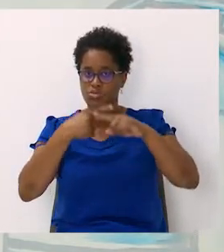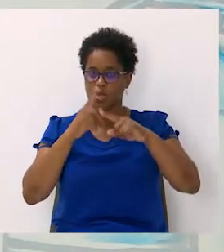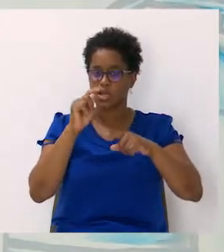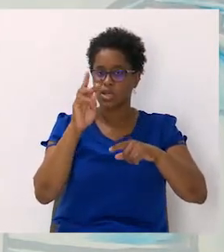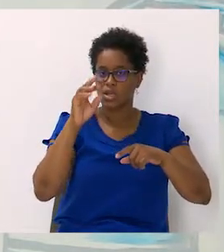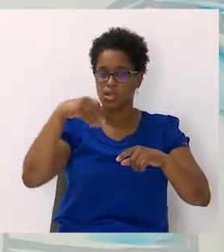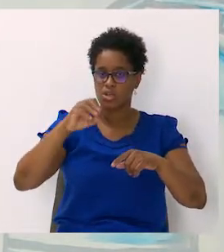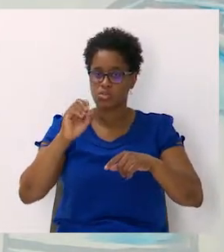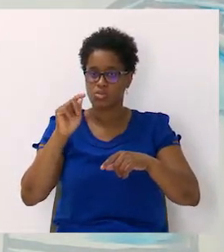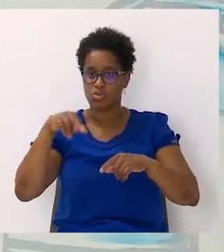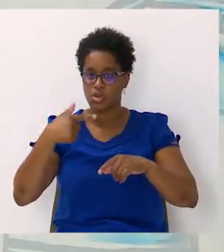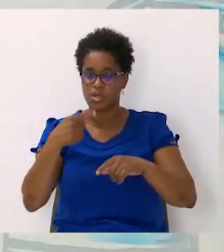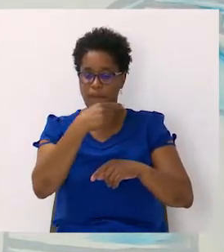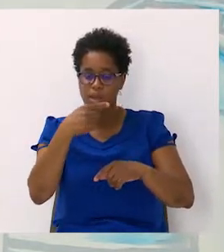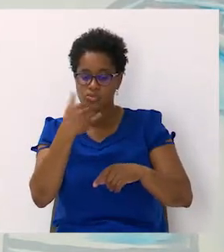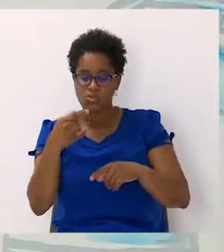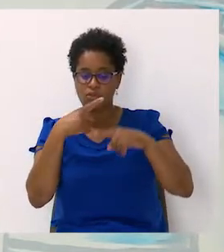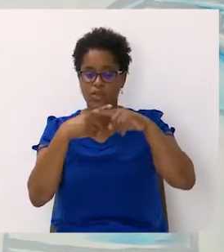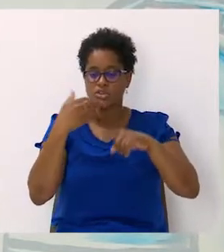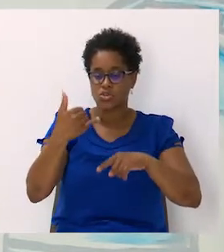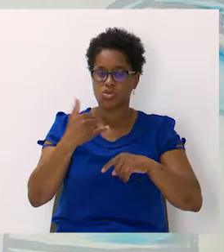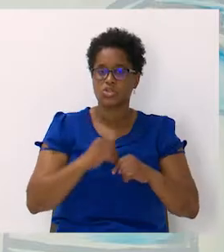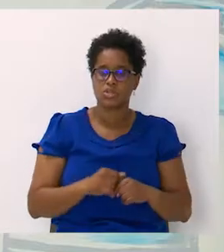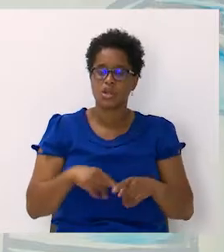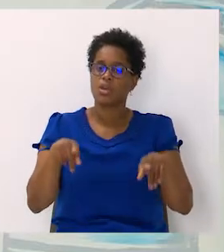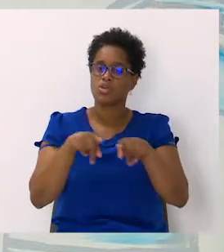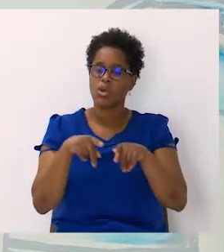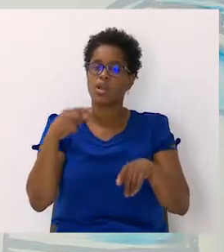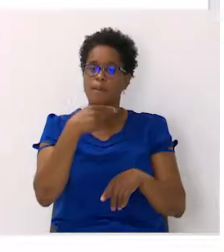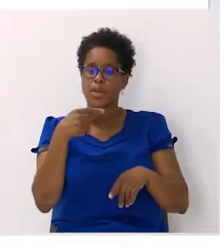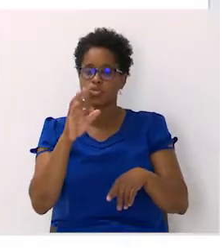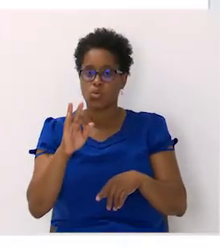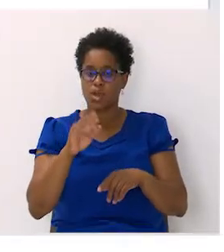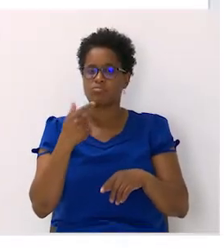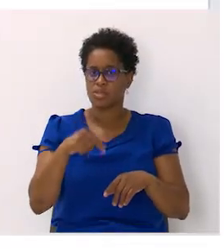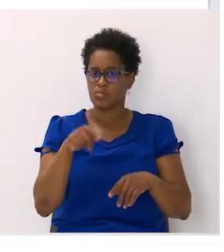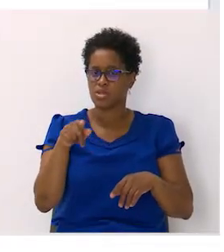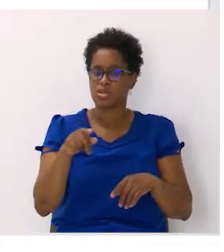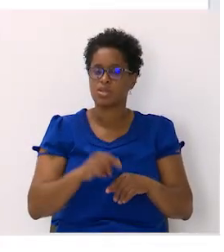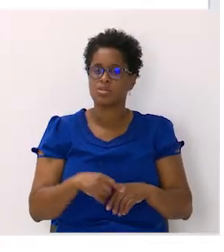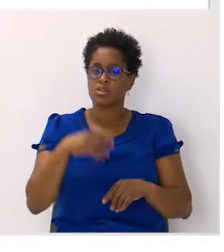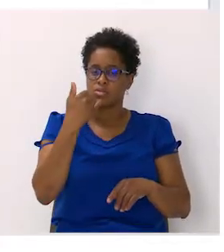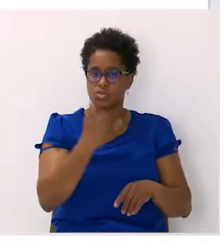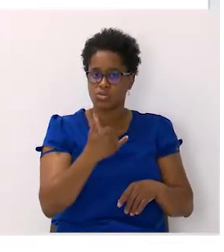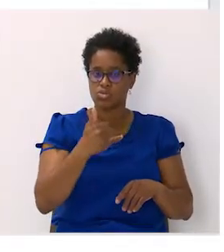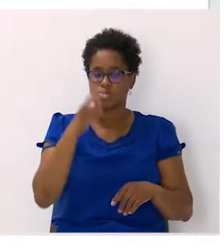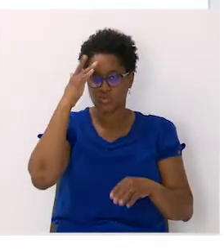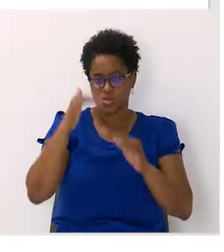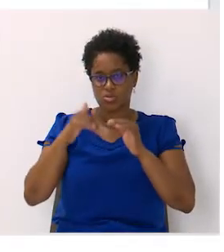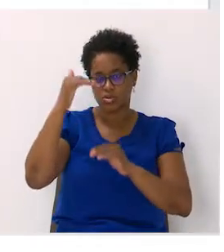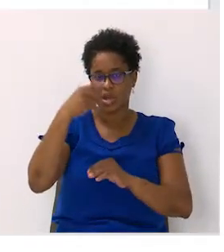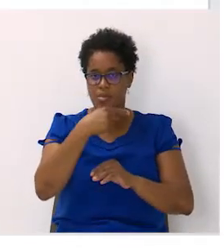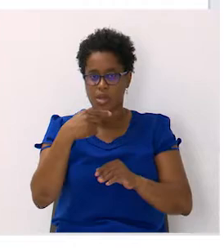expoentes. Menos 2 vezes 2 é igual a menos 4. Temos aqui 2 de